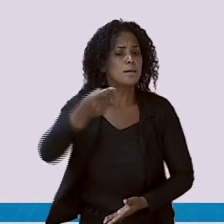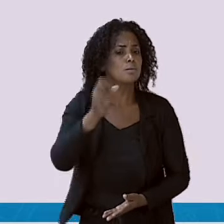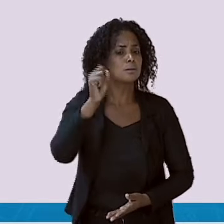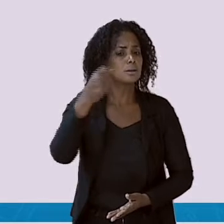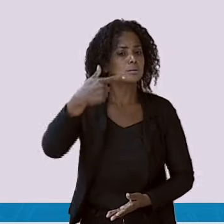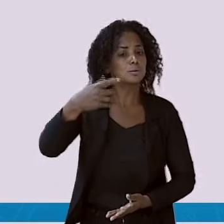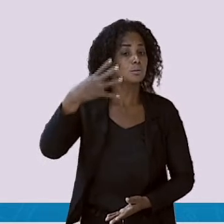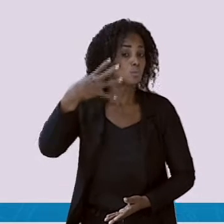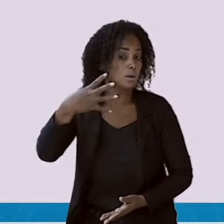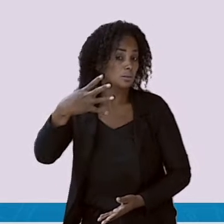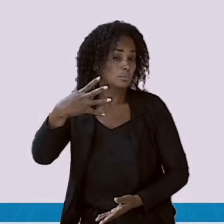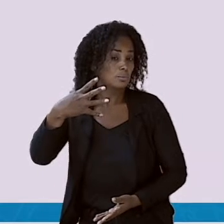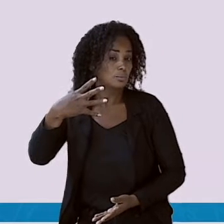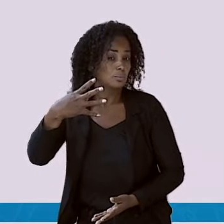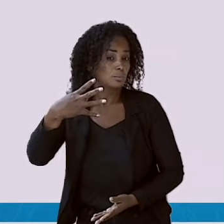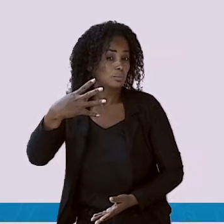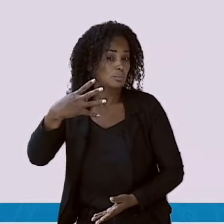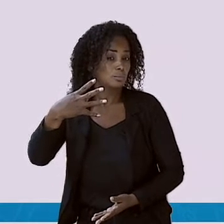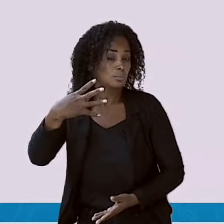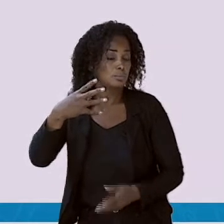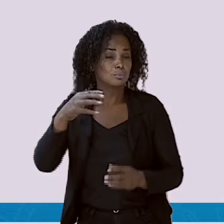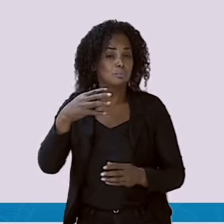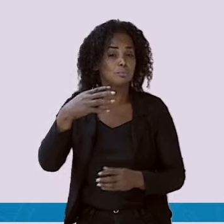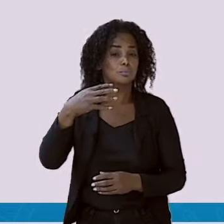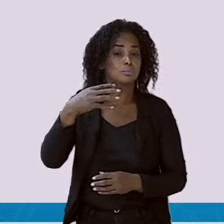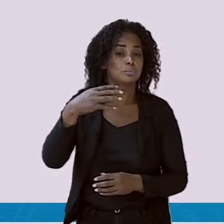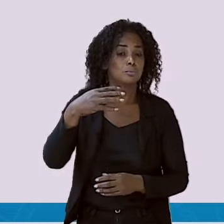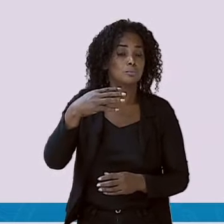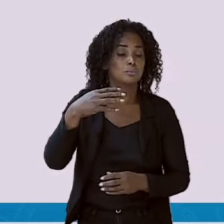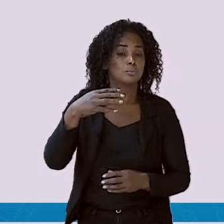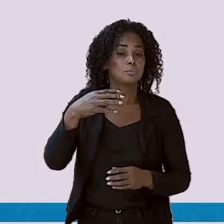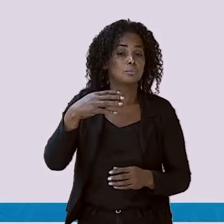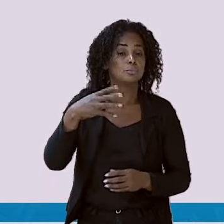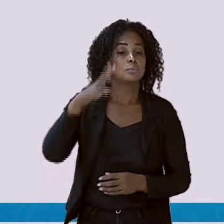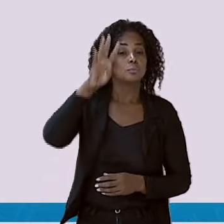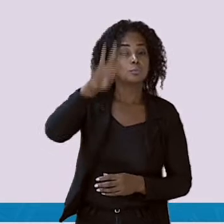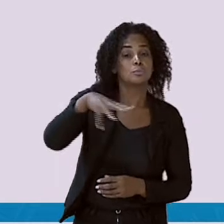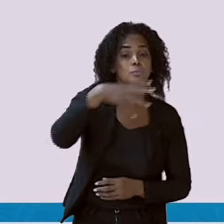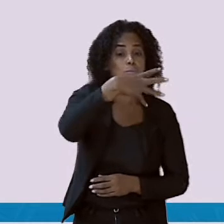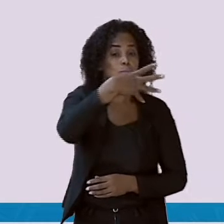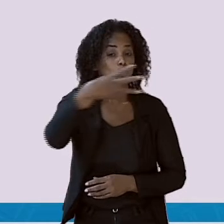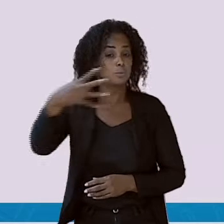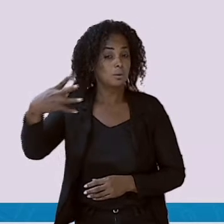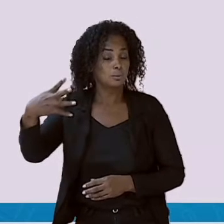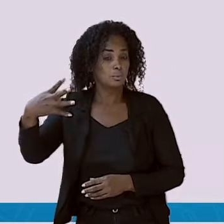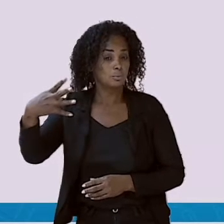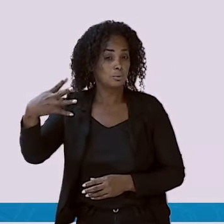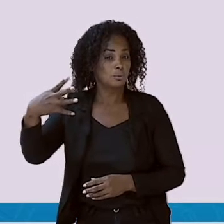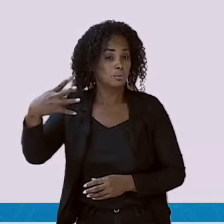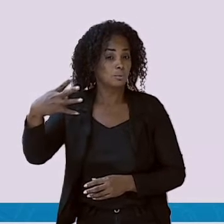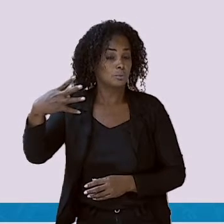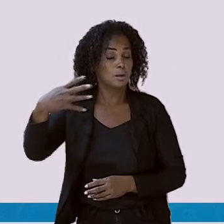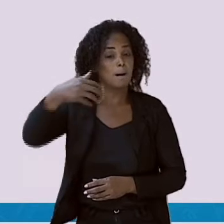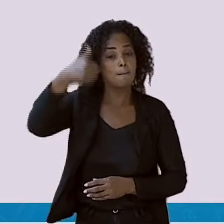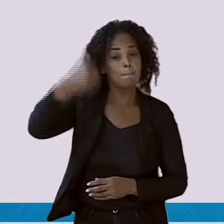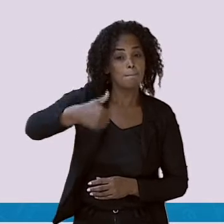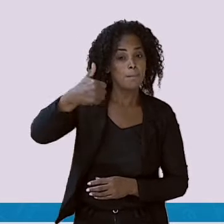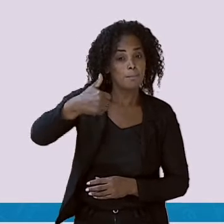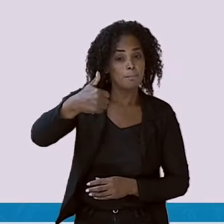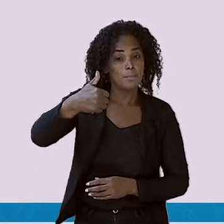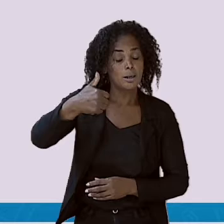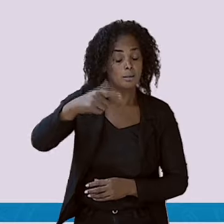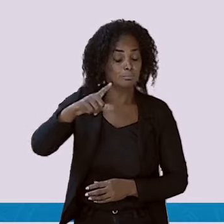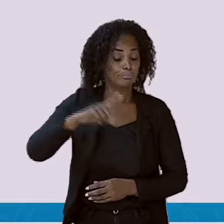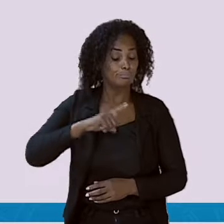13.824. Aqui no nosso quadro, na nossa segunda coluna, porque na primeira coluna tem o número,